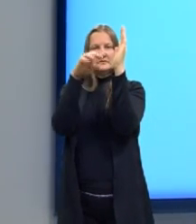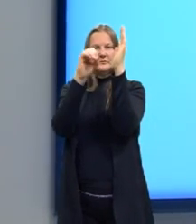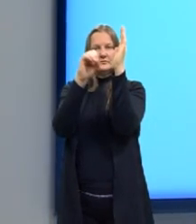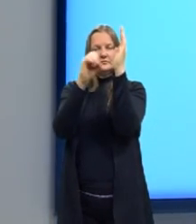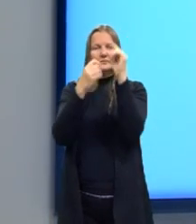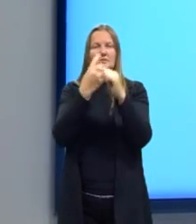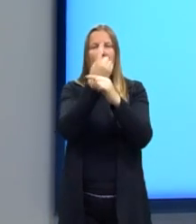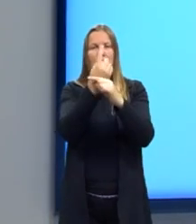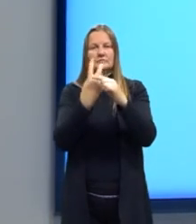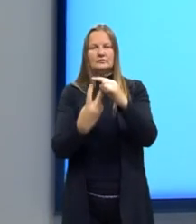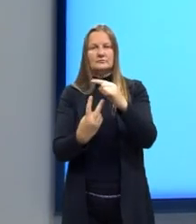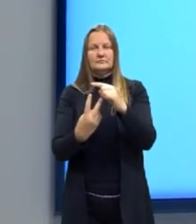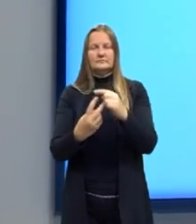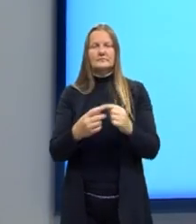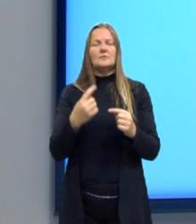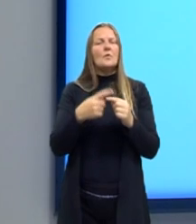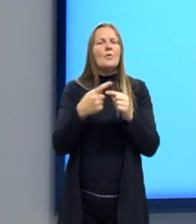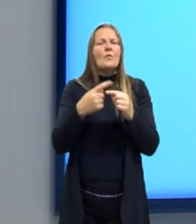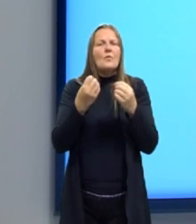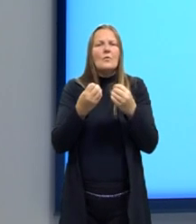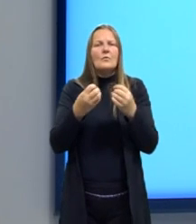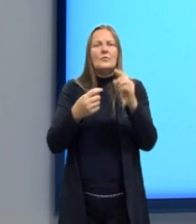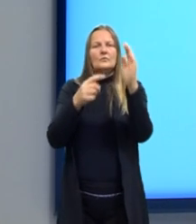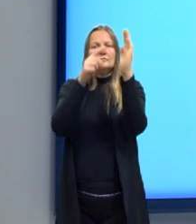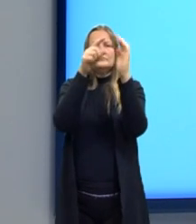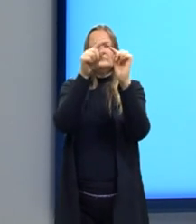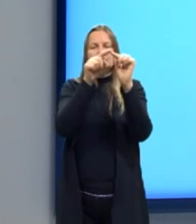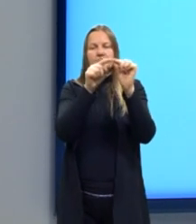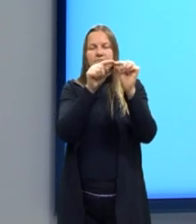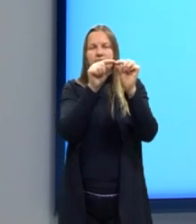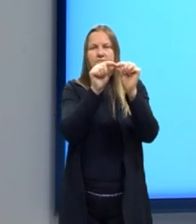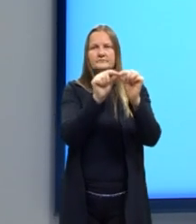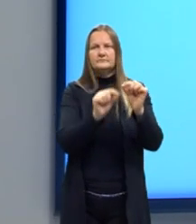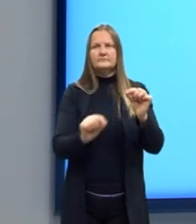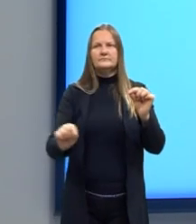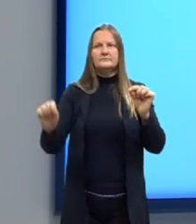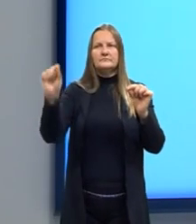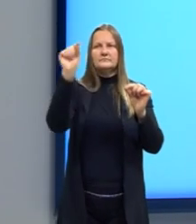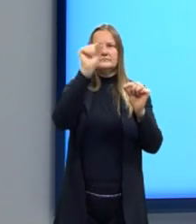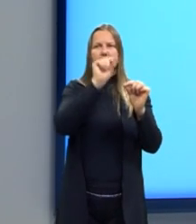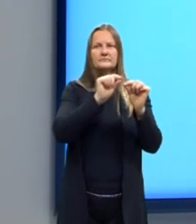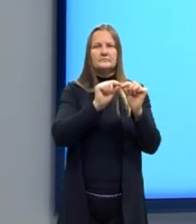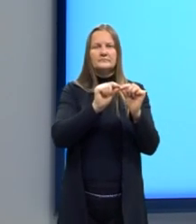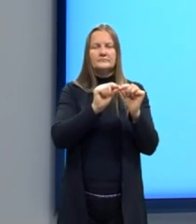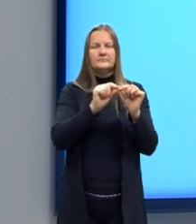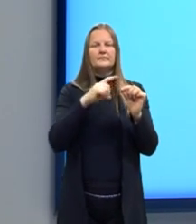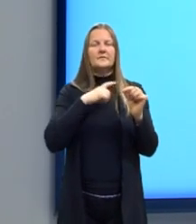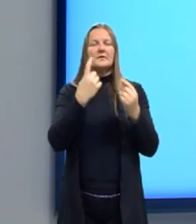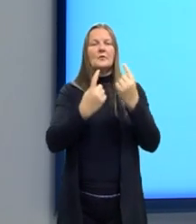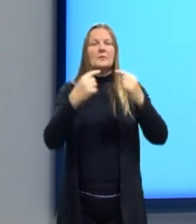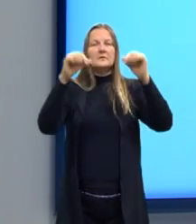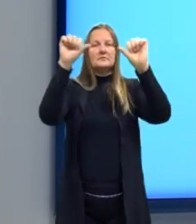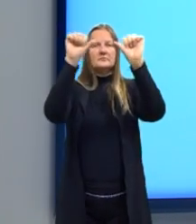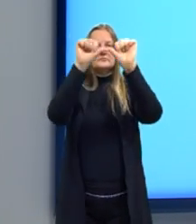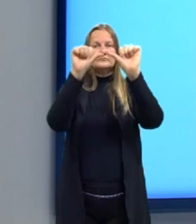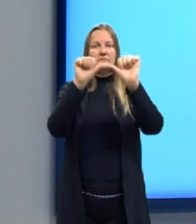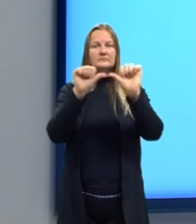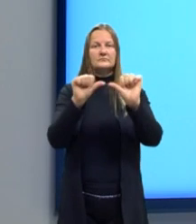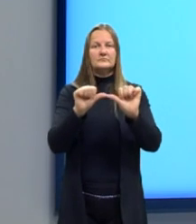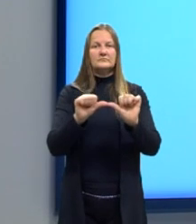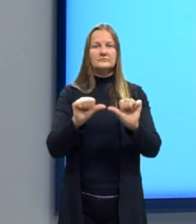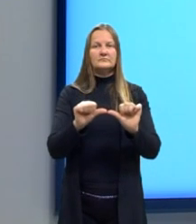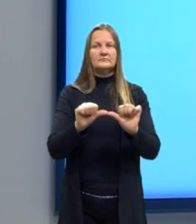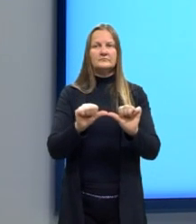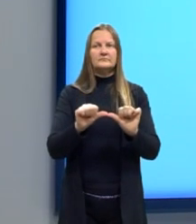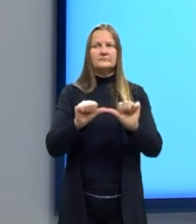sobre dois só que o círculo trigonométrico como nós vimos ele possui algumas simetrias e quando